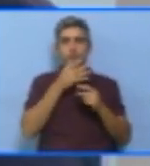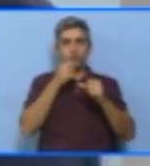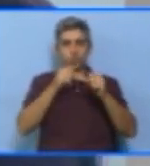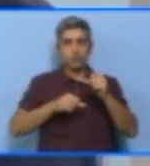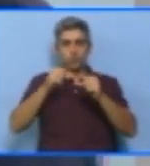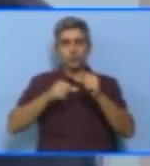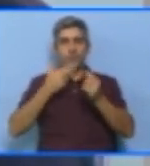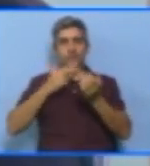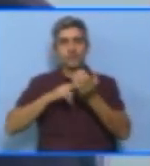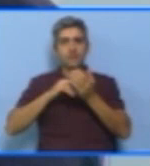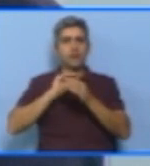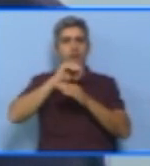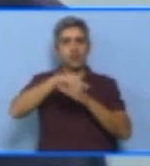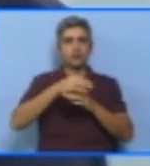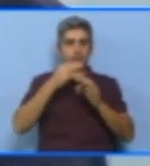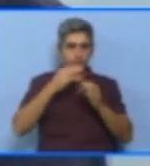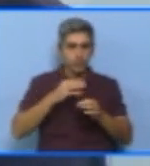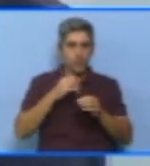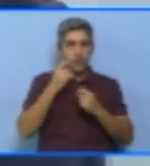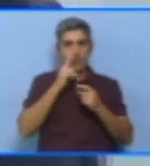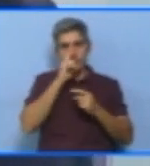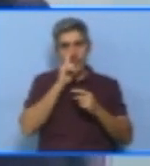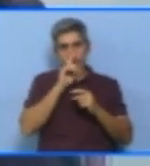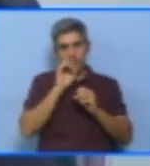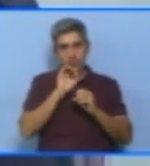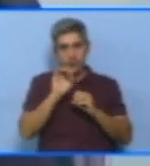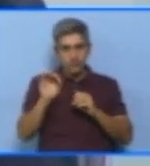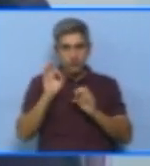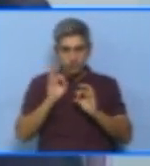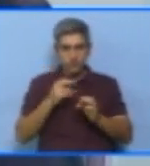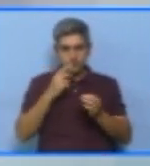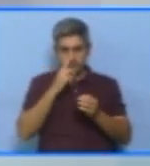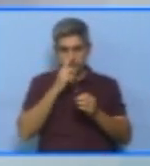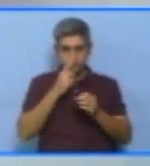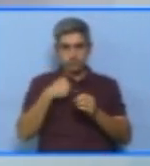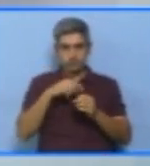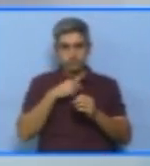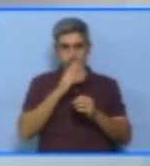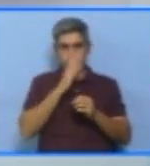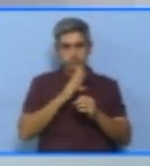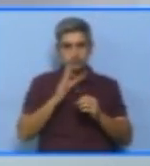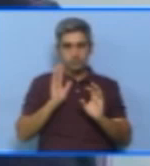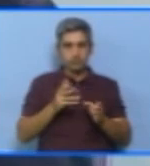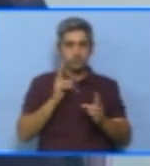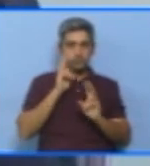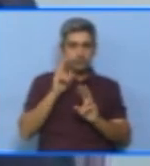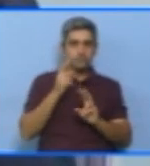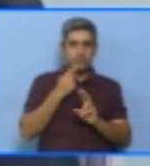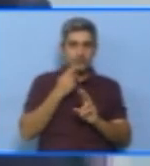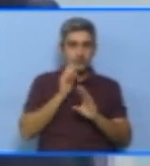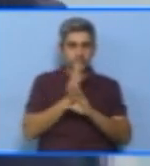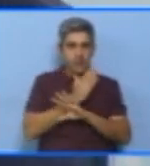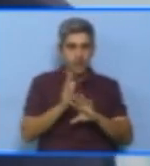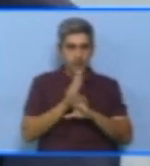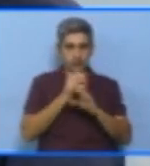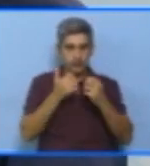há verdades que são mesmo verdades e mentiras que são mesmo mentiras. E que nós, com a prática que temos, precisamos discernir